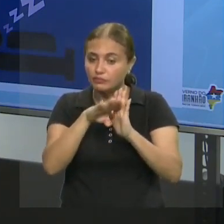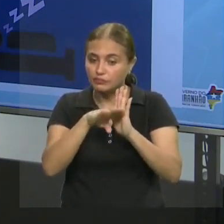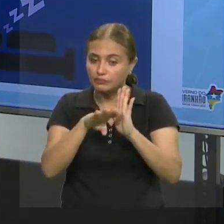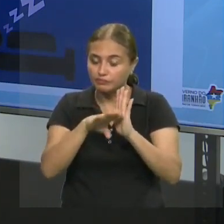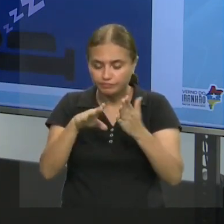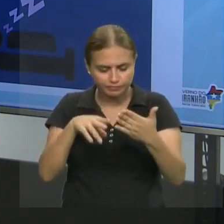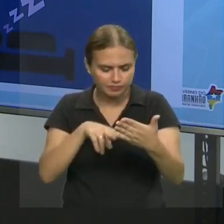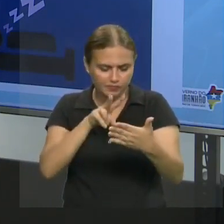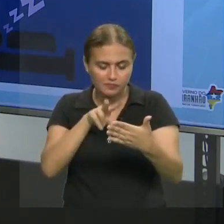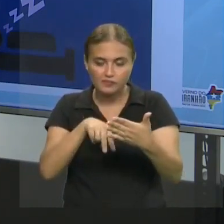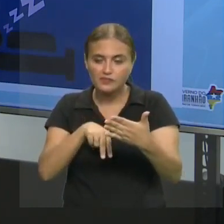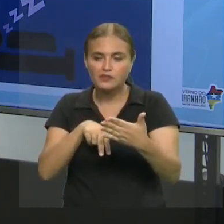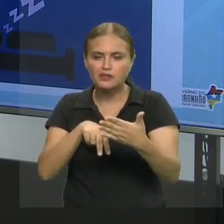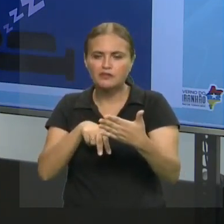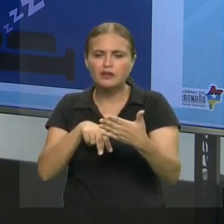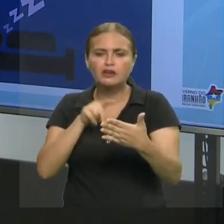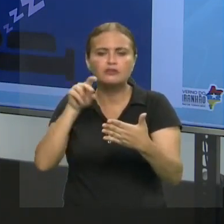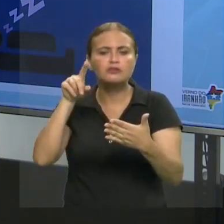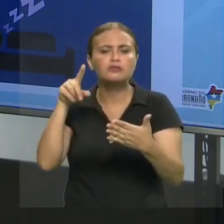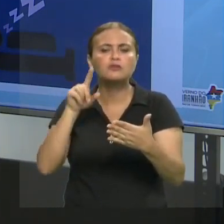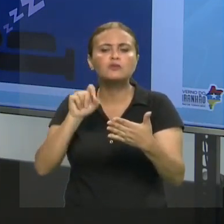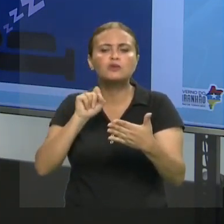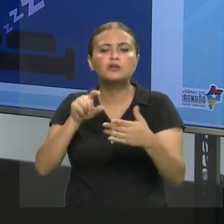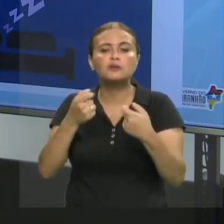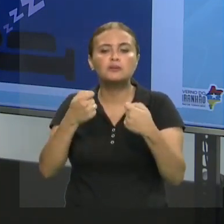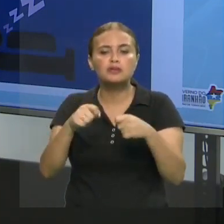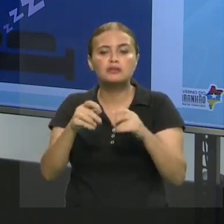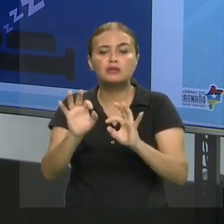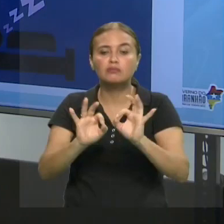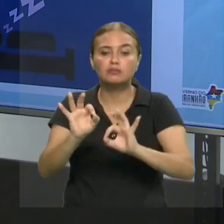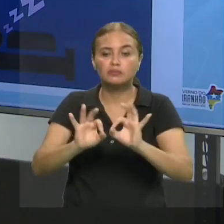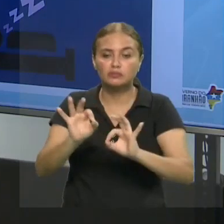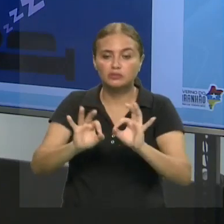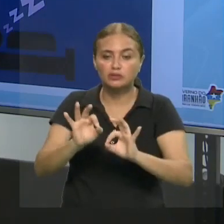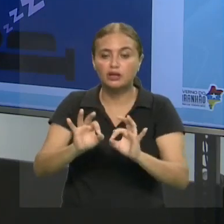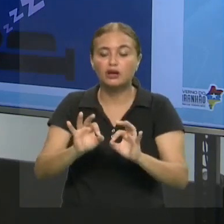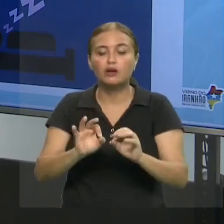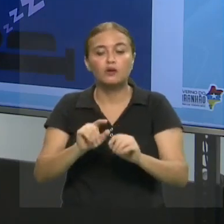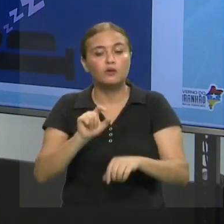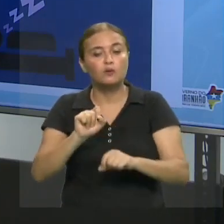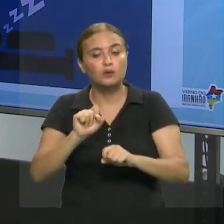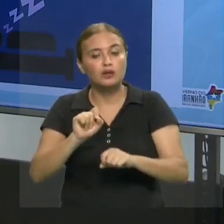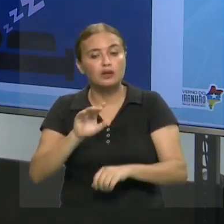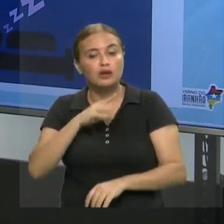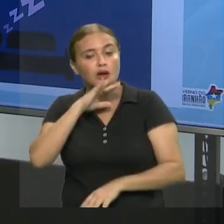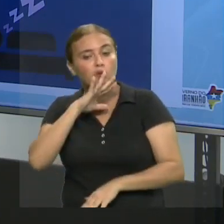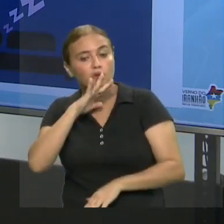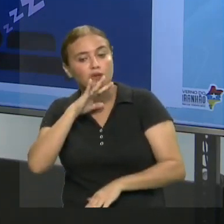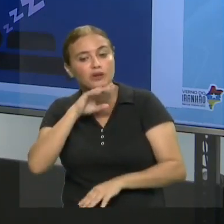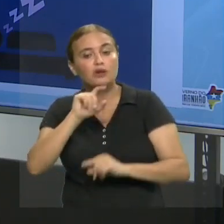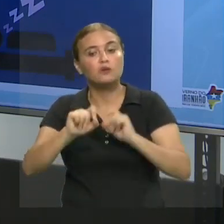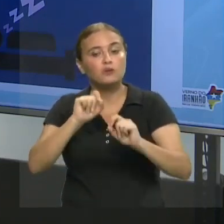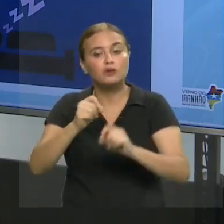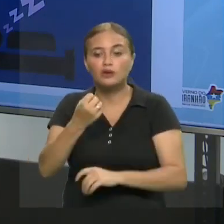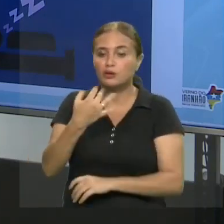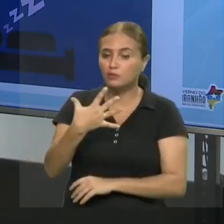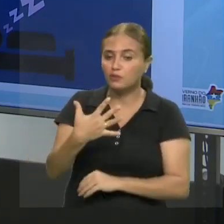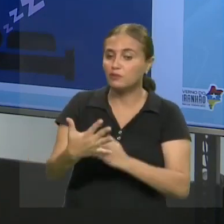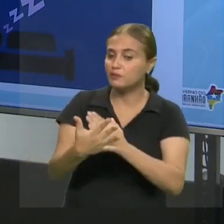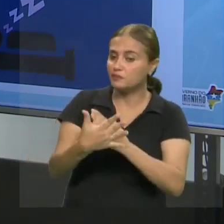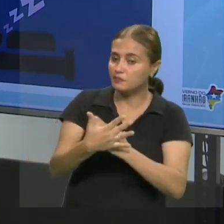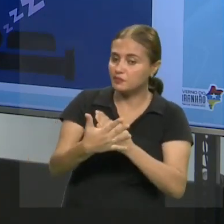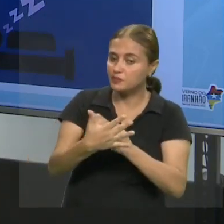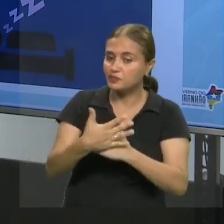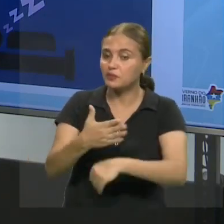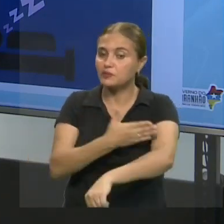de levantamento de sequências do cotidiano para ver qual que estão nos prejudicando. E também fazer um levantamento dos que nos contribuem, né?